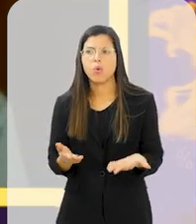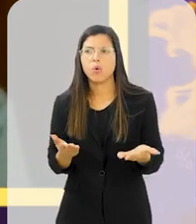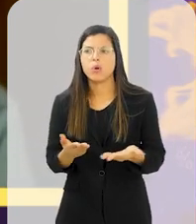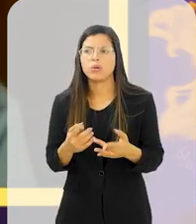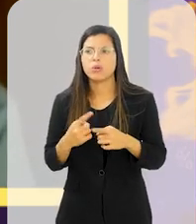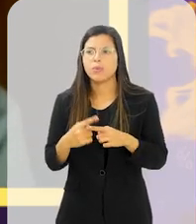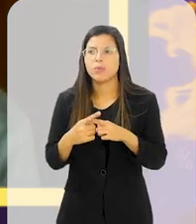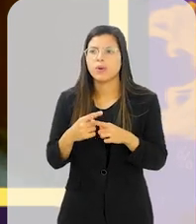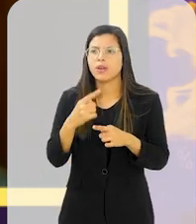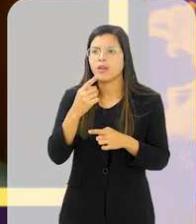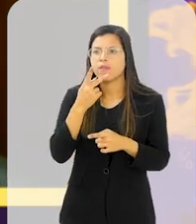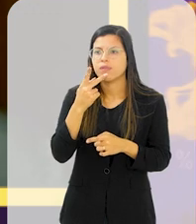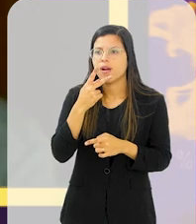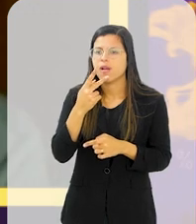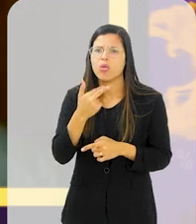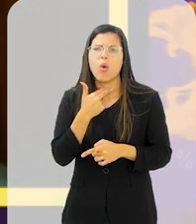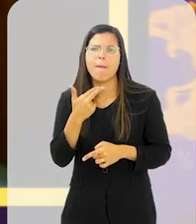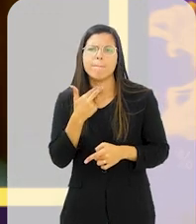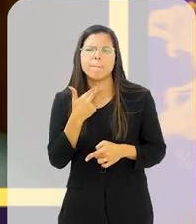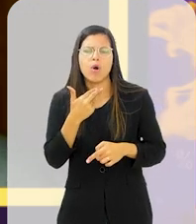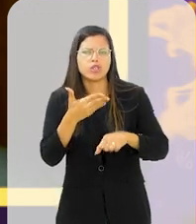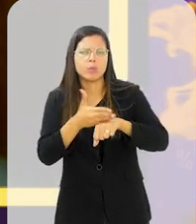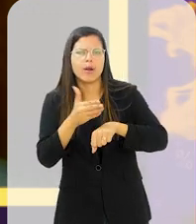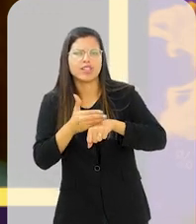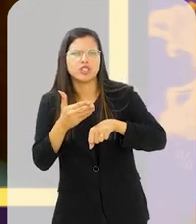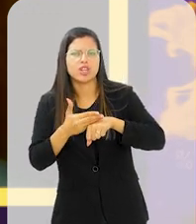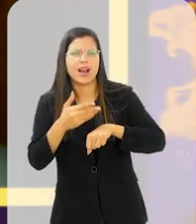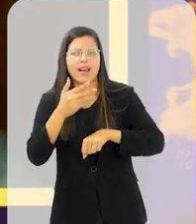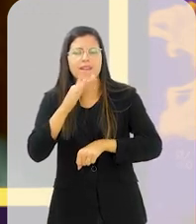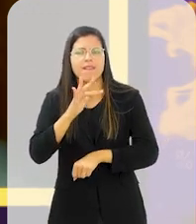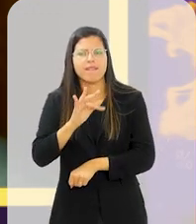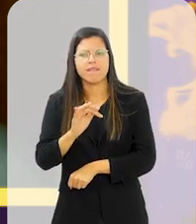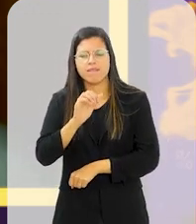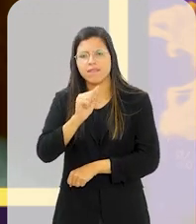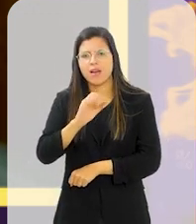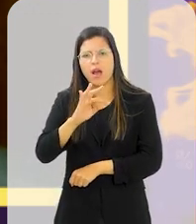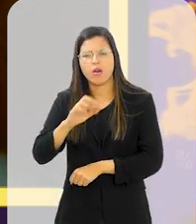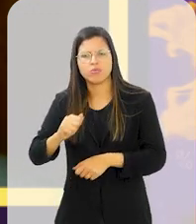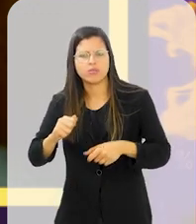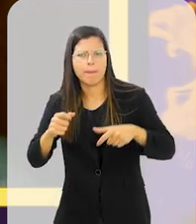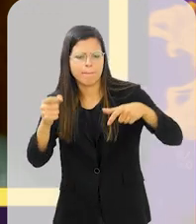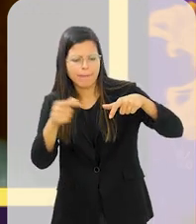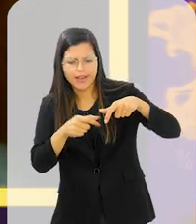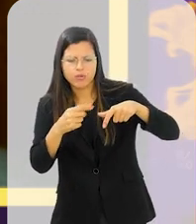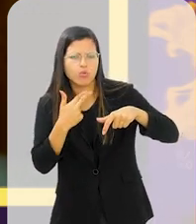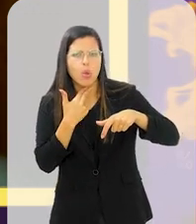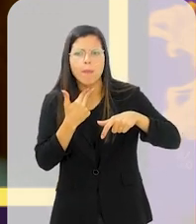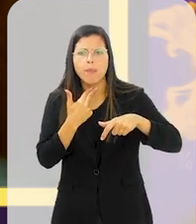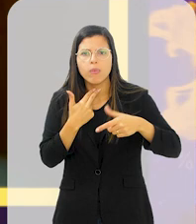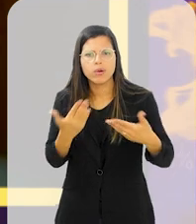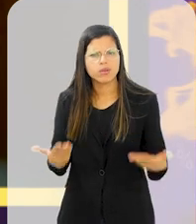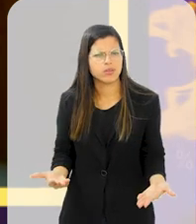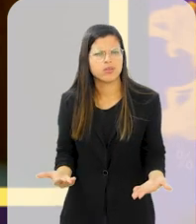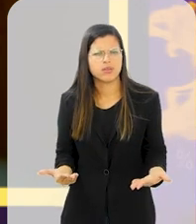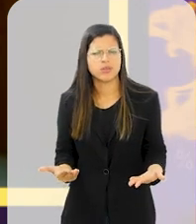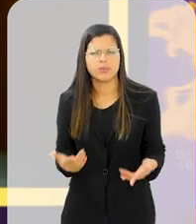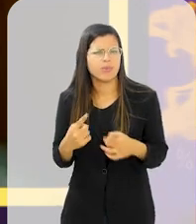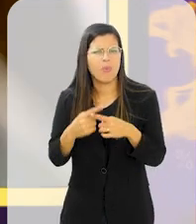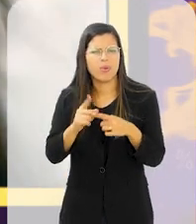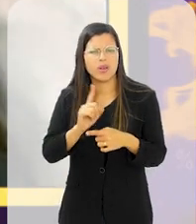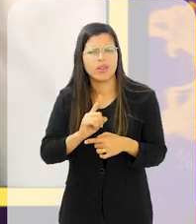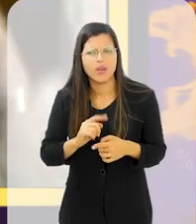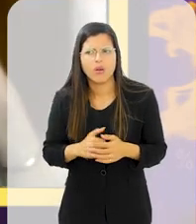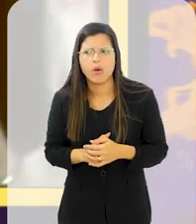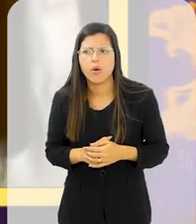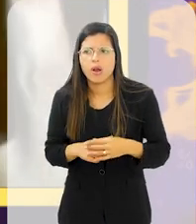narrativa de que não pode treinar falta, de que não pode treinar pênalti. Por que não? Ah, porque vai cansar a musculatura. O jogador de futebol, pênalti para mim, Rui,